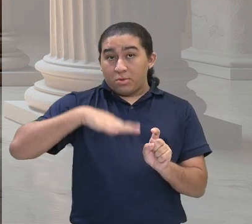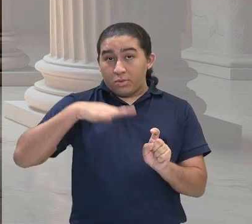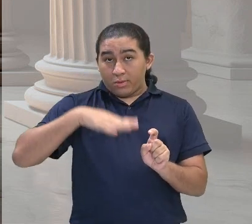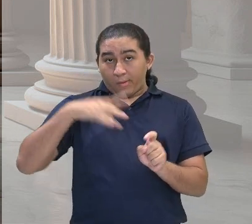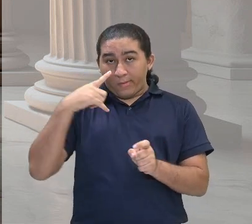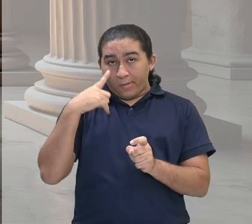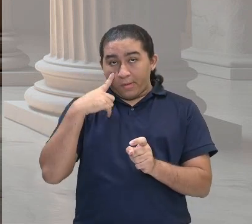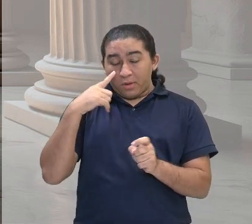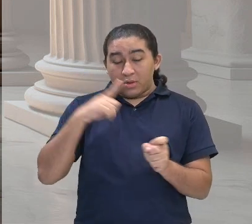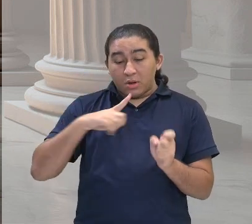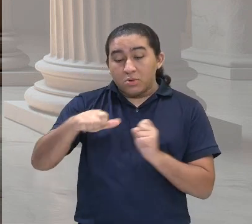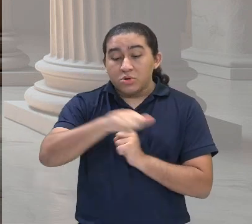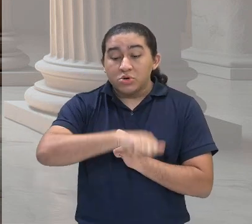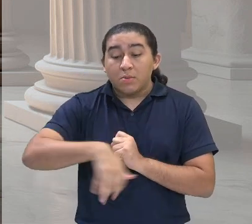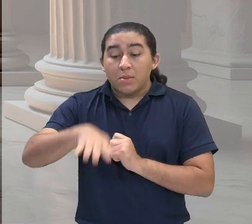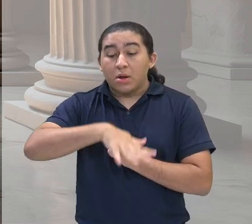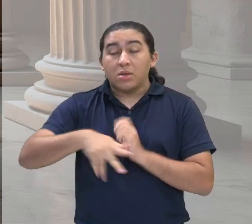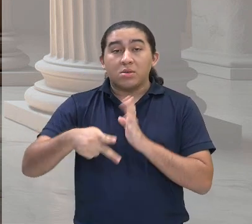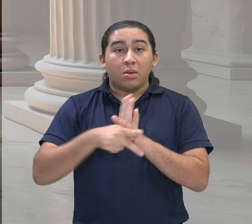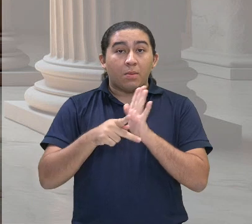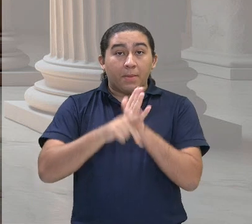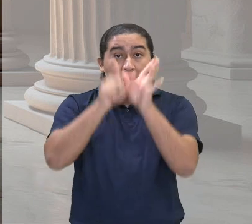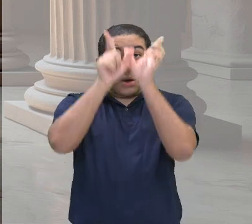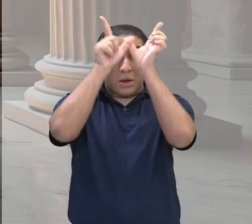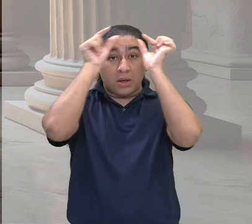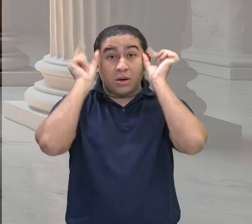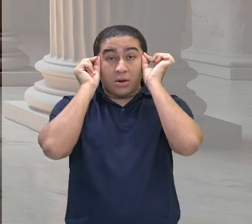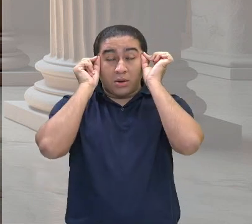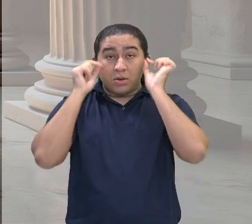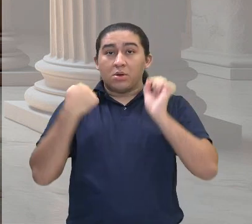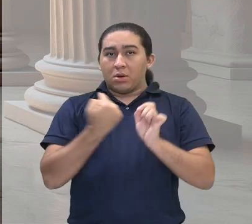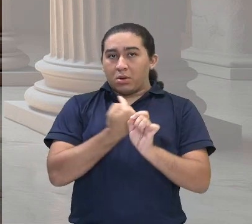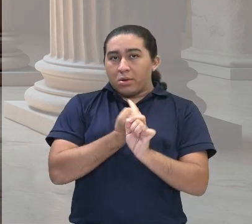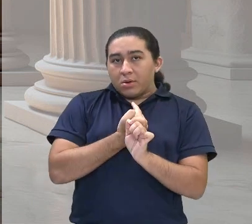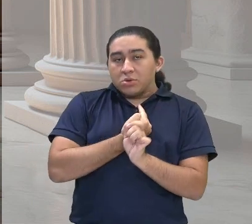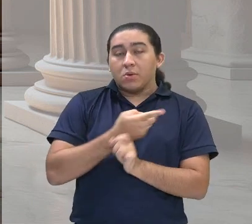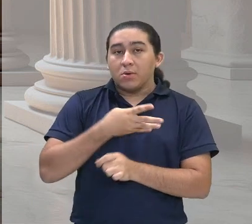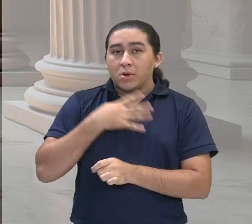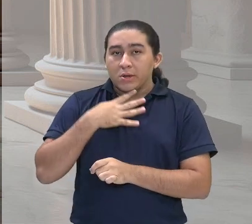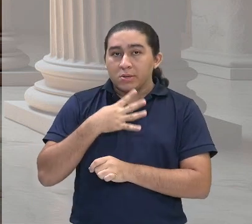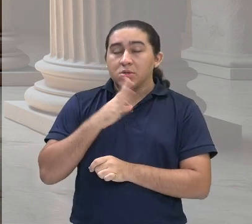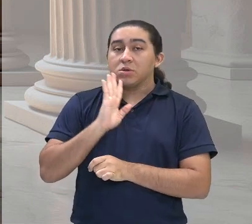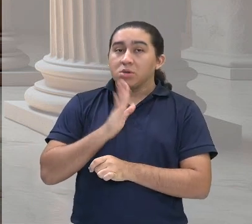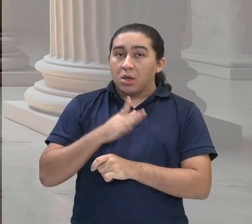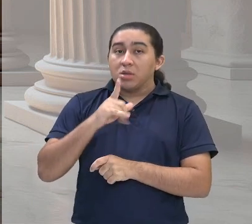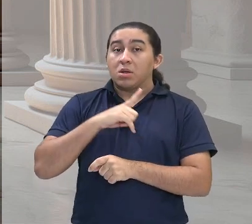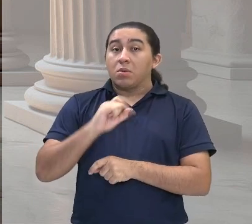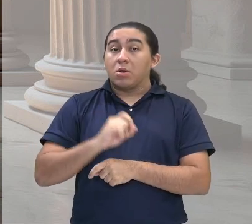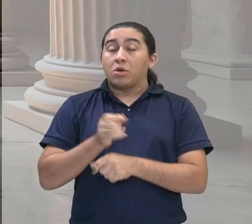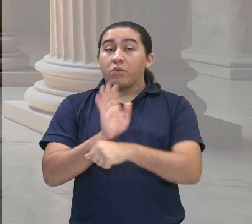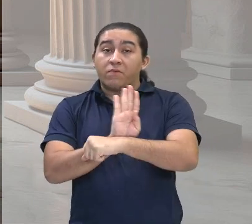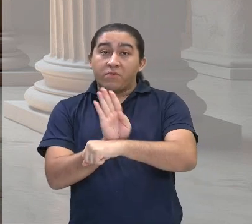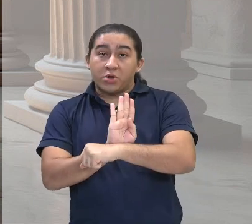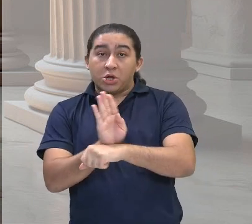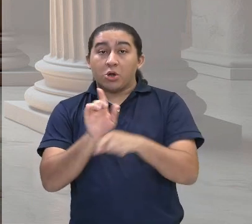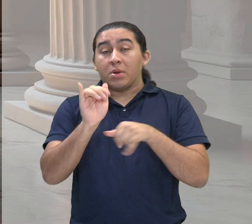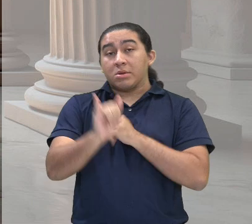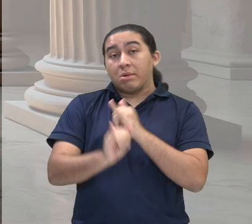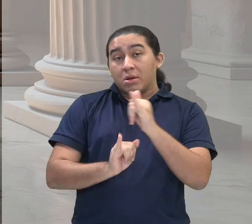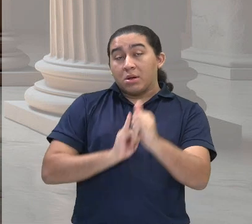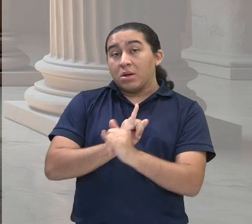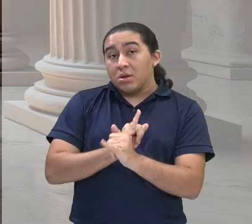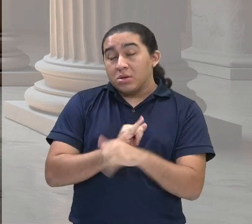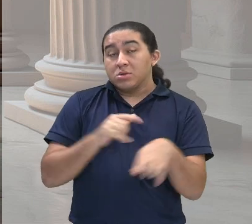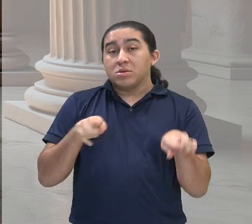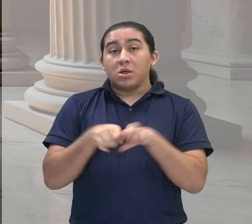da mitologia grega, que nós conhecemos dos filmes, da internet,